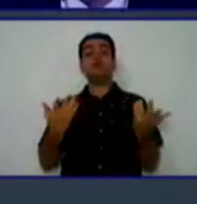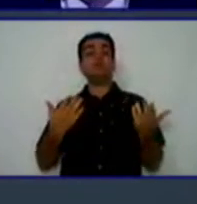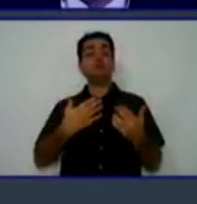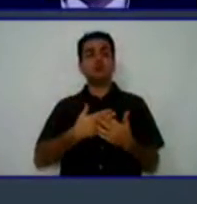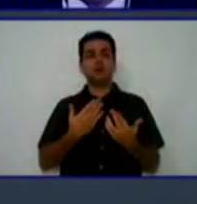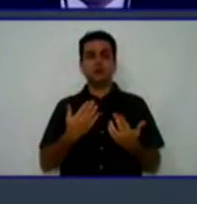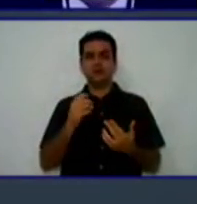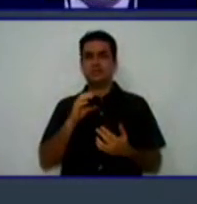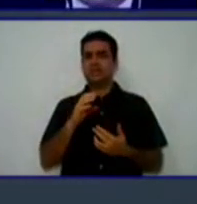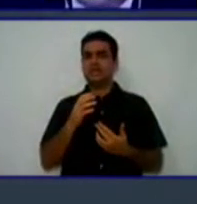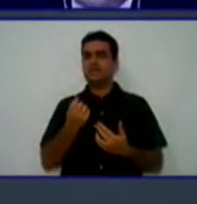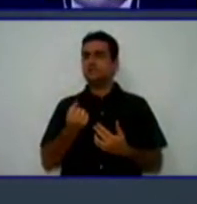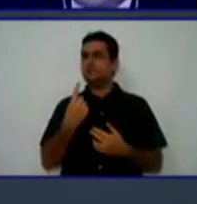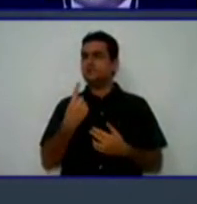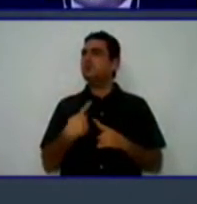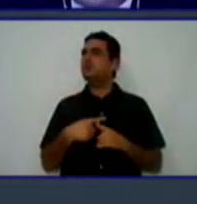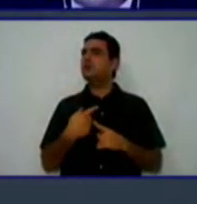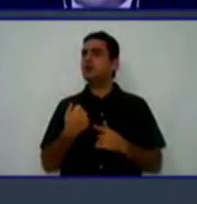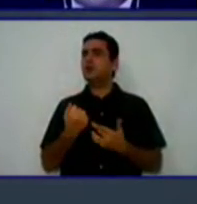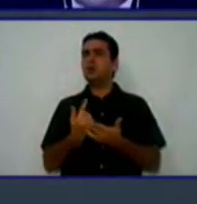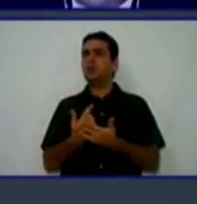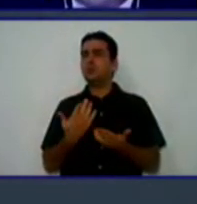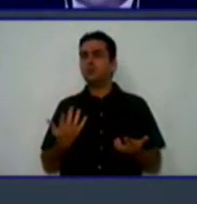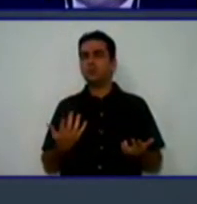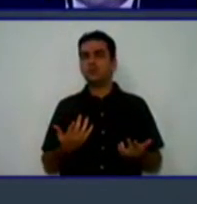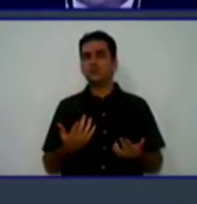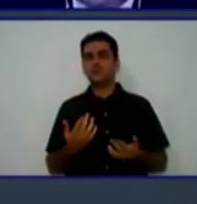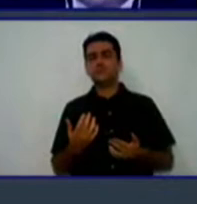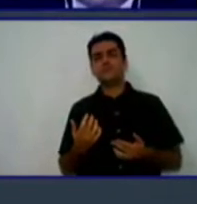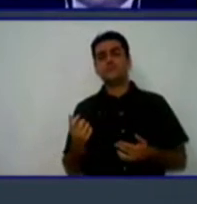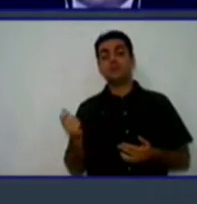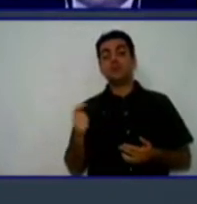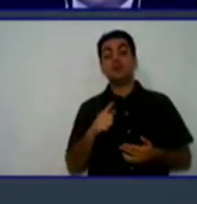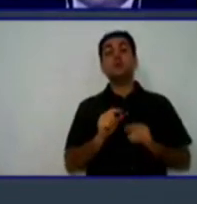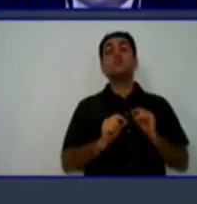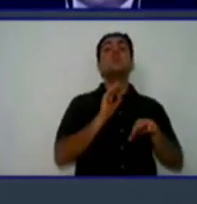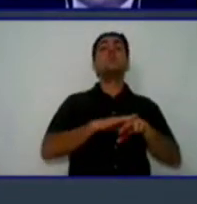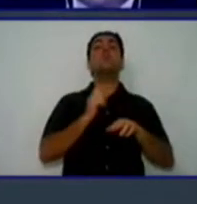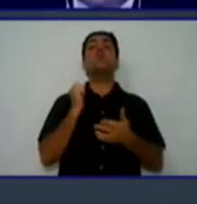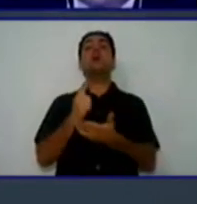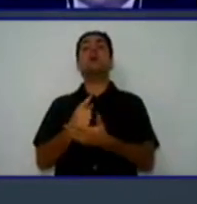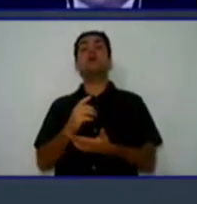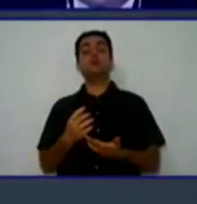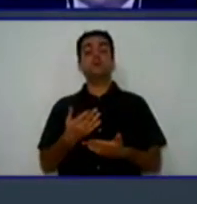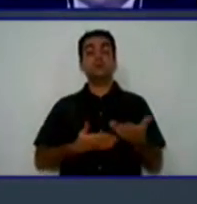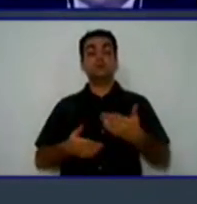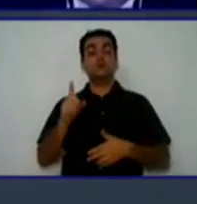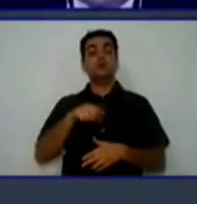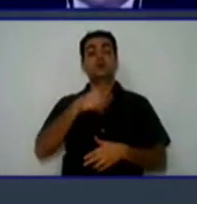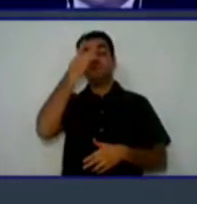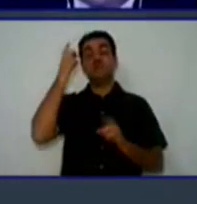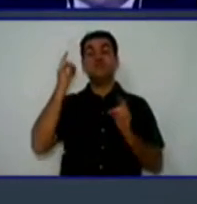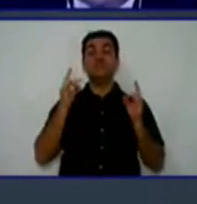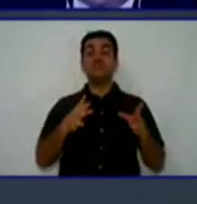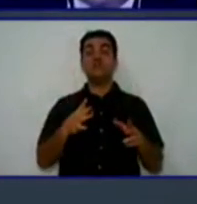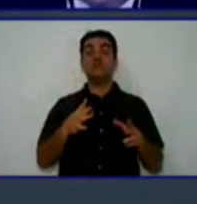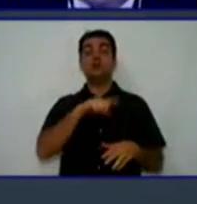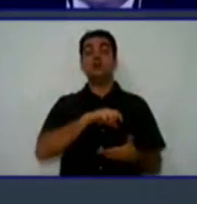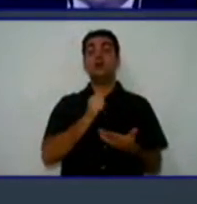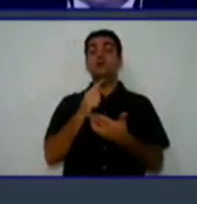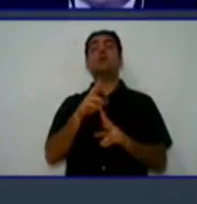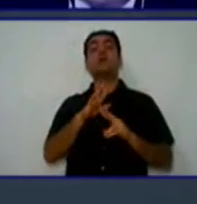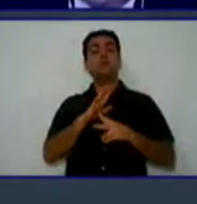Aqui, até interessante aqui, quem pagou a corretagem não foi quem vendeu, mas quem comprou, o partido.